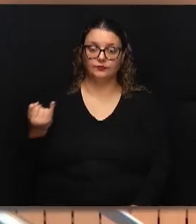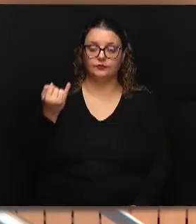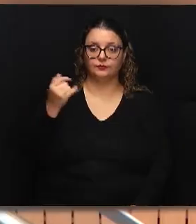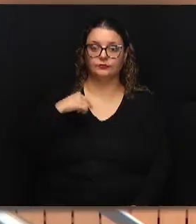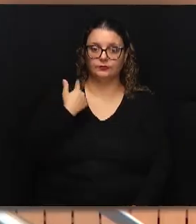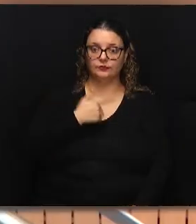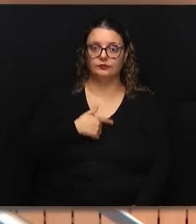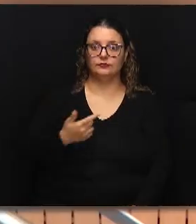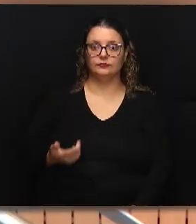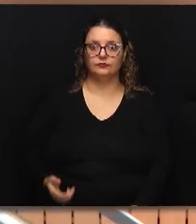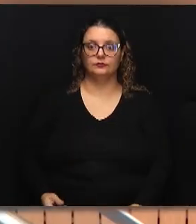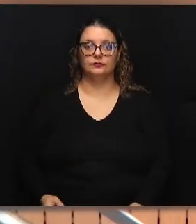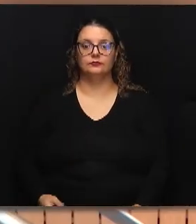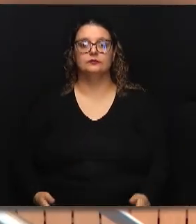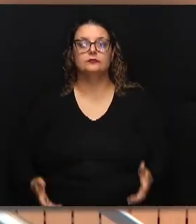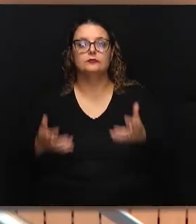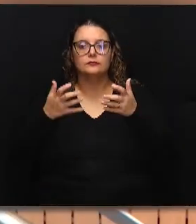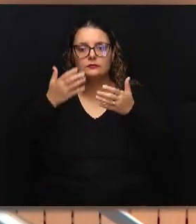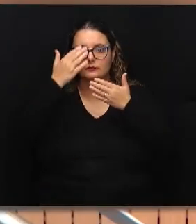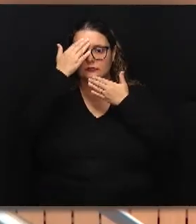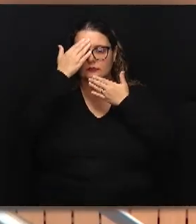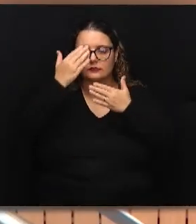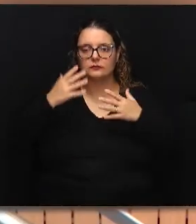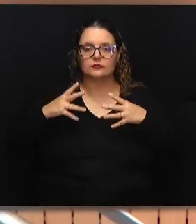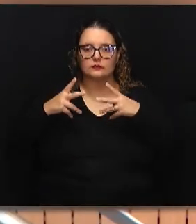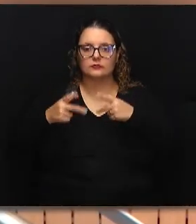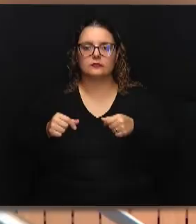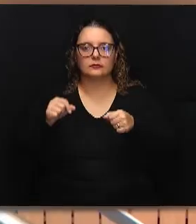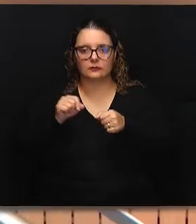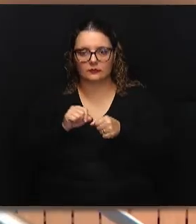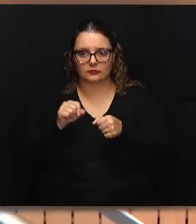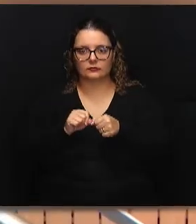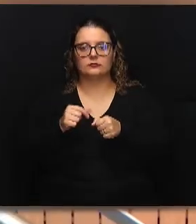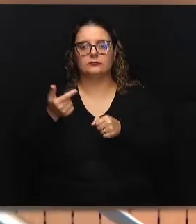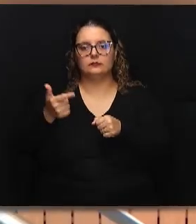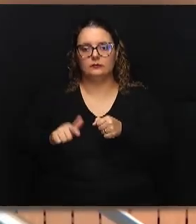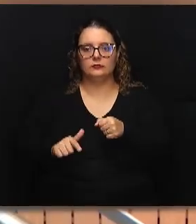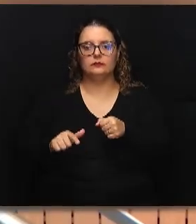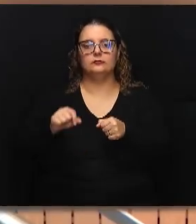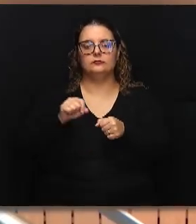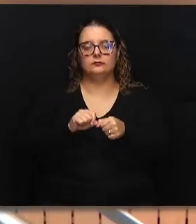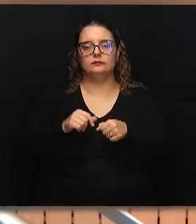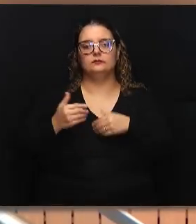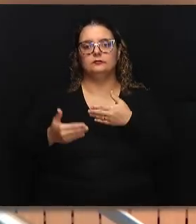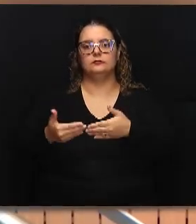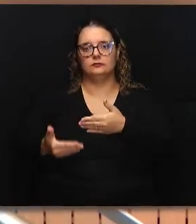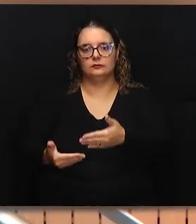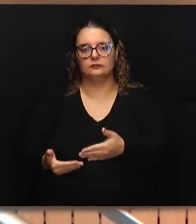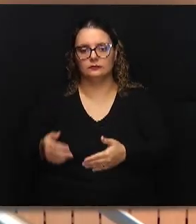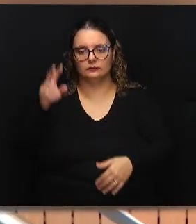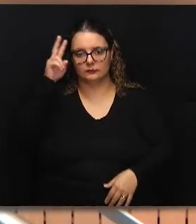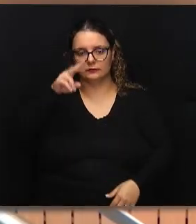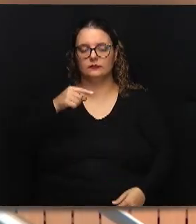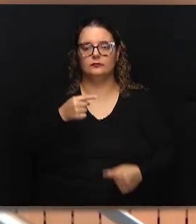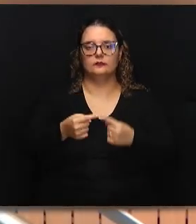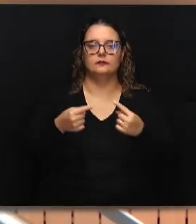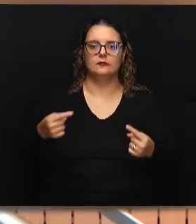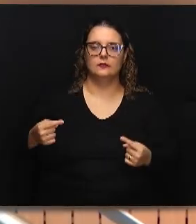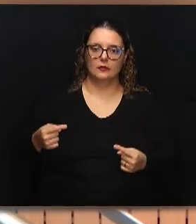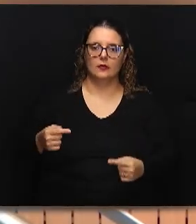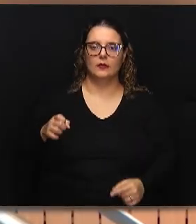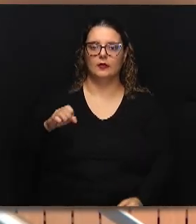gente, Eu quero muito agradecer a todos que fizeram e fazem parte dessa história, a cada peça do